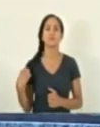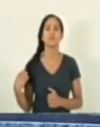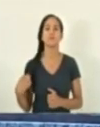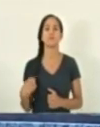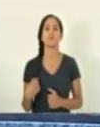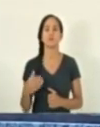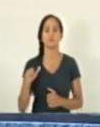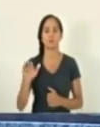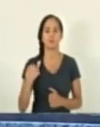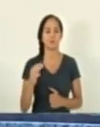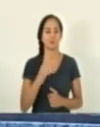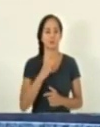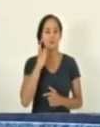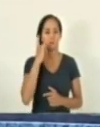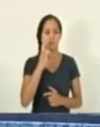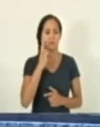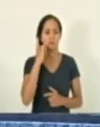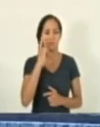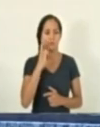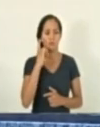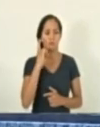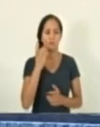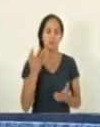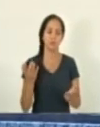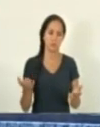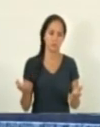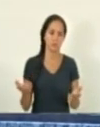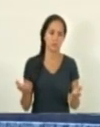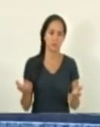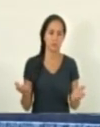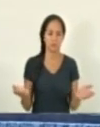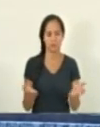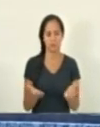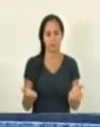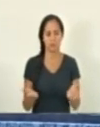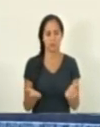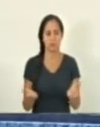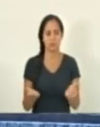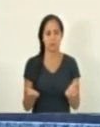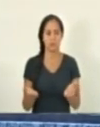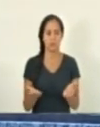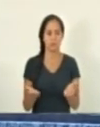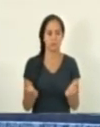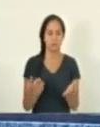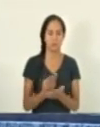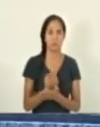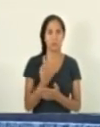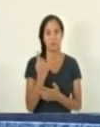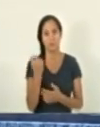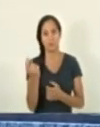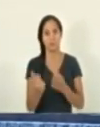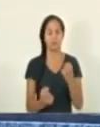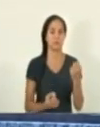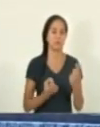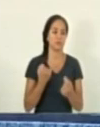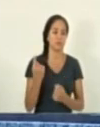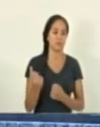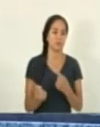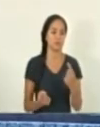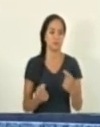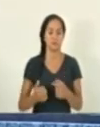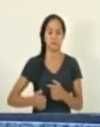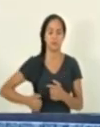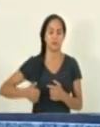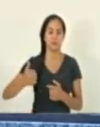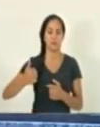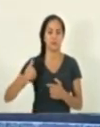Com a palavra, que por acaso no dia de hoje, isso acontece uma vez na vida ou está na morte, o primeiro